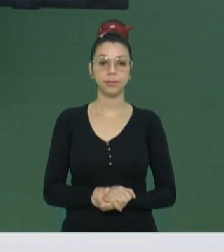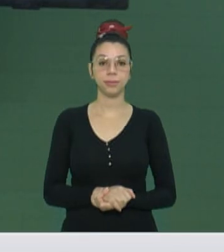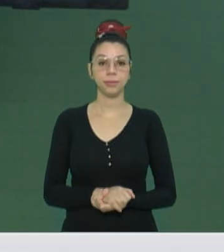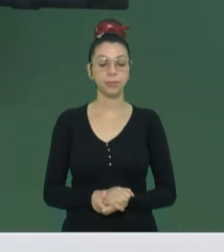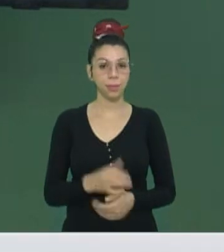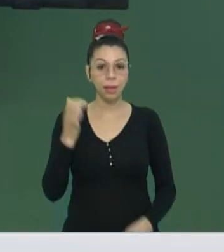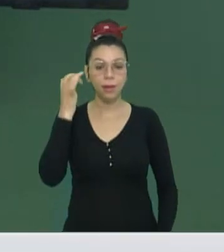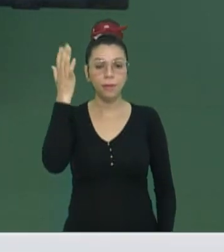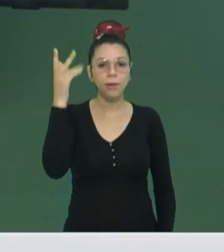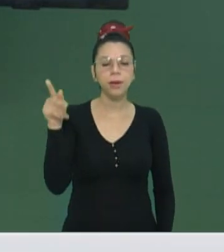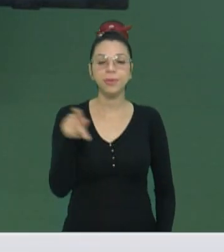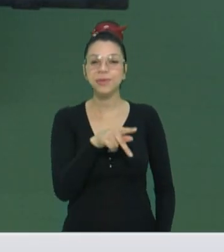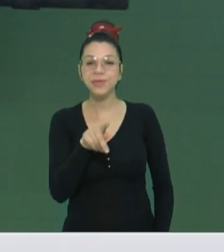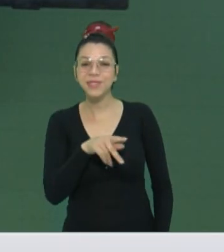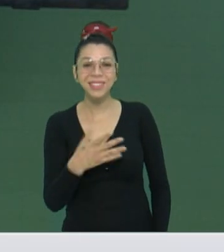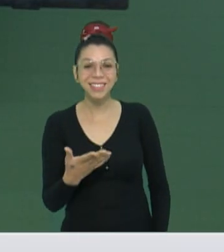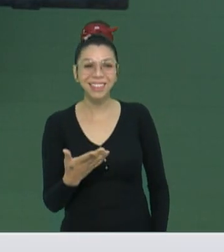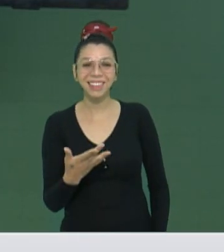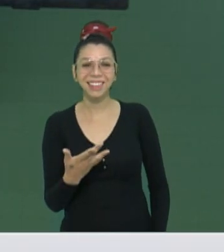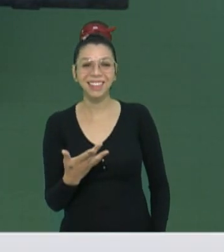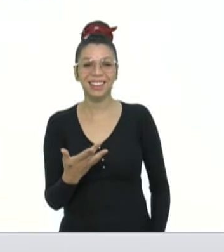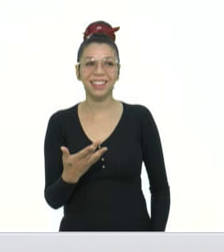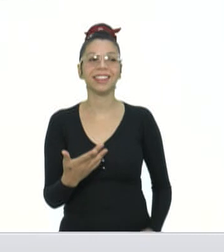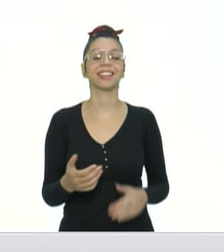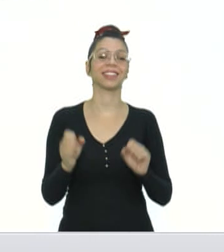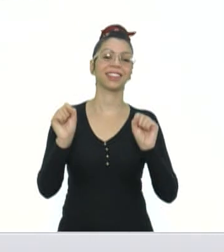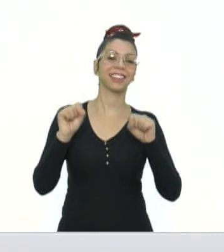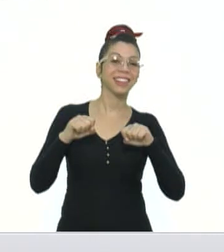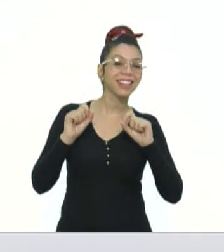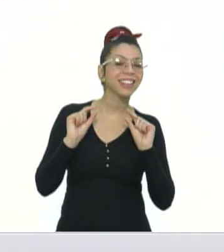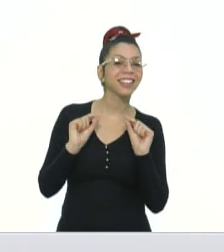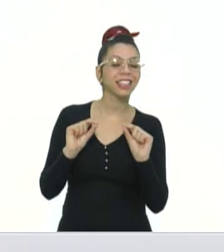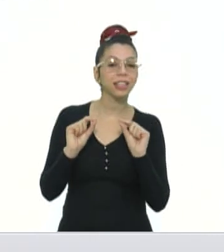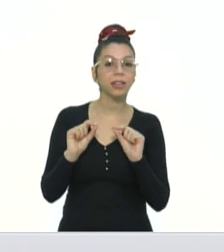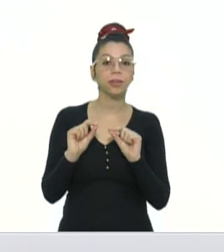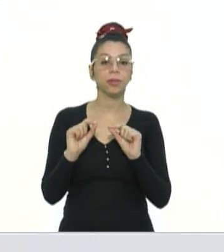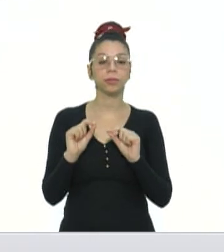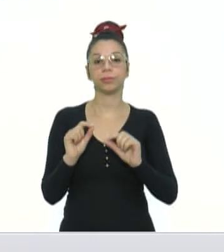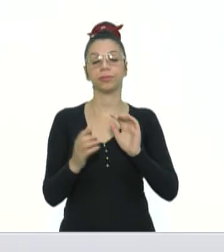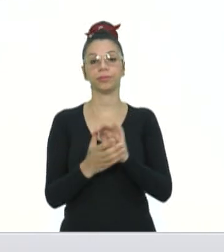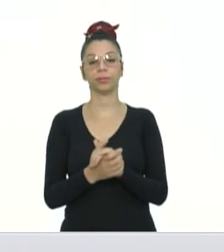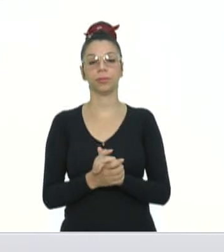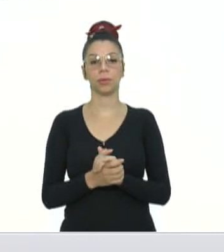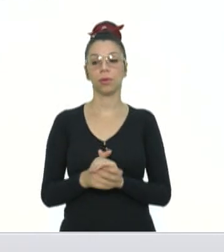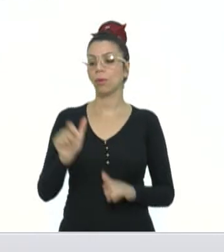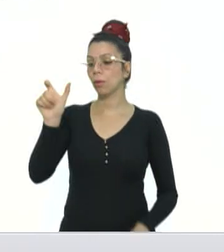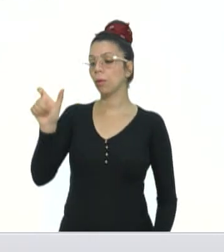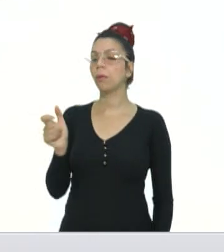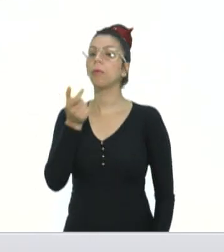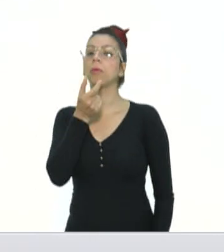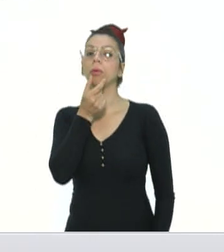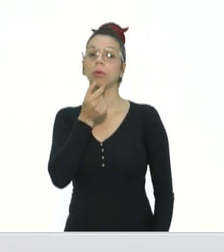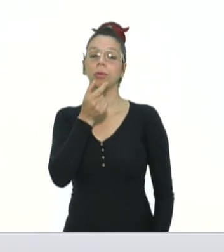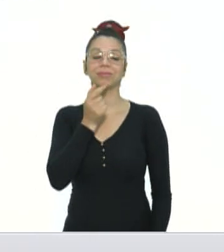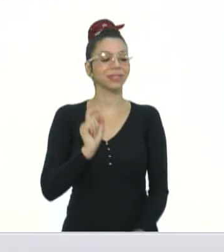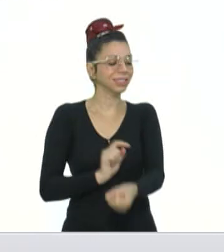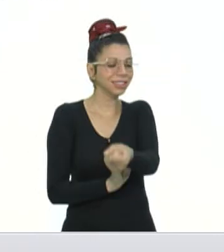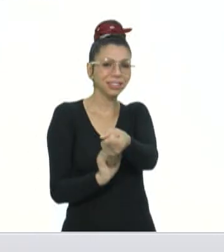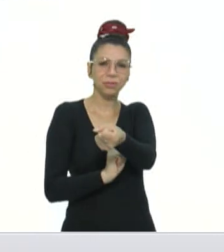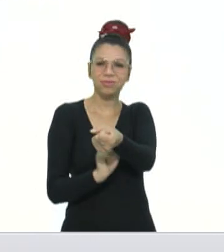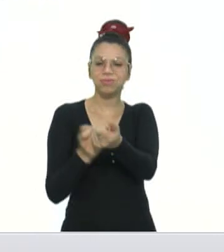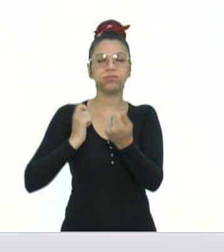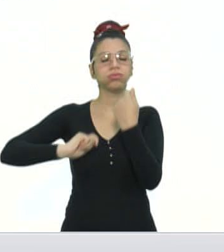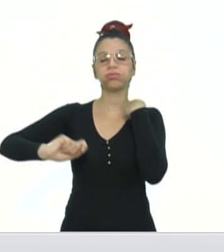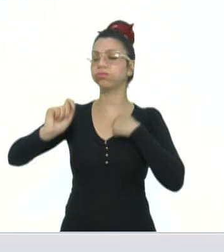Tava fácil, professor, tava bem fácil. Sim, o nosso protagonista, ele está irritado com